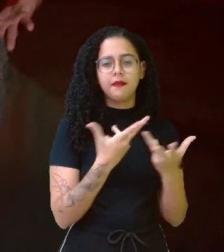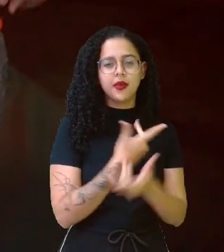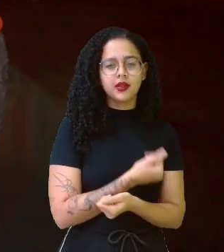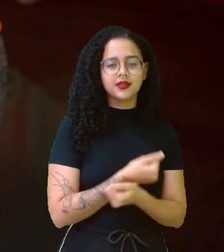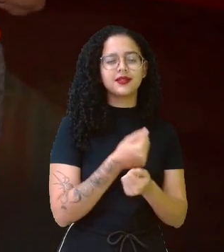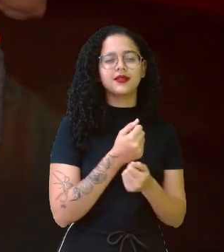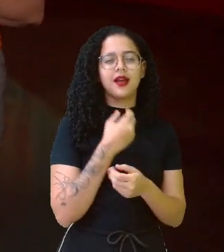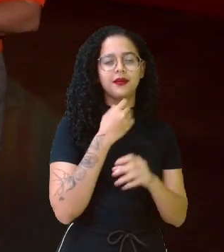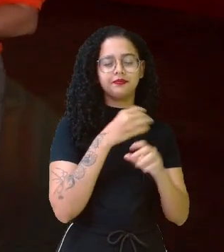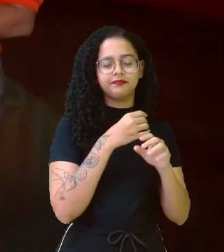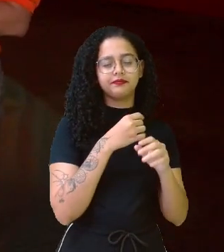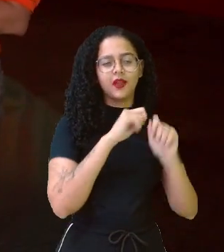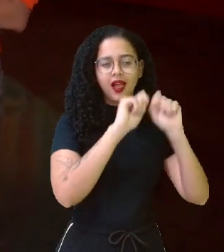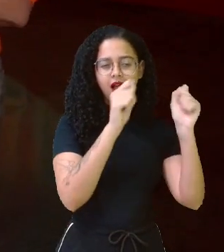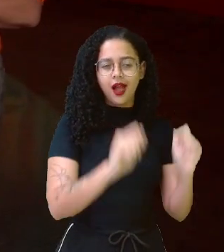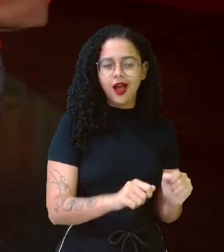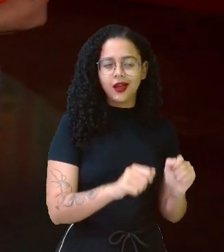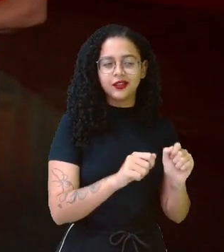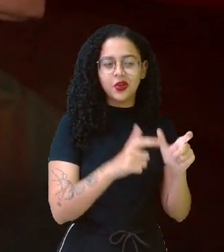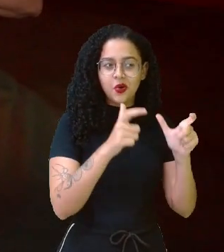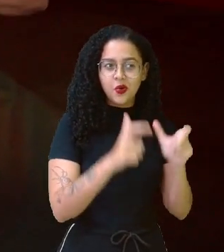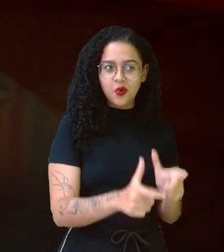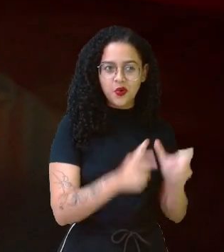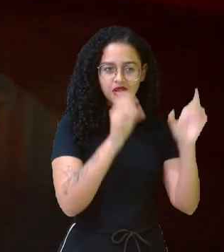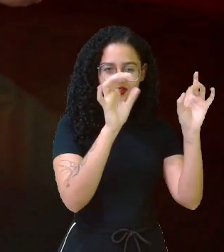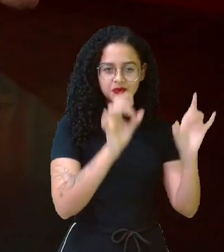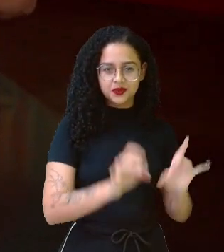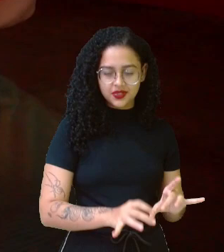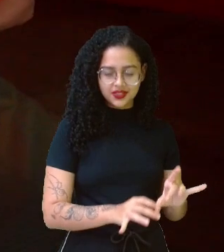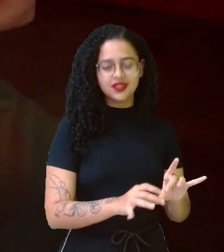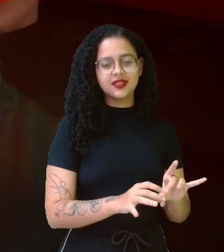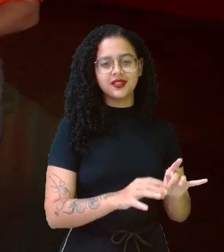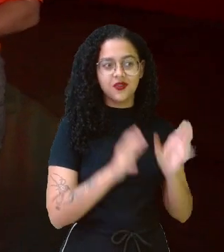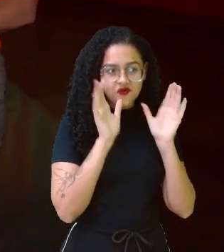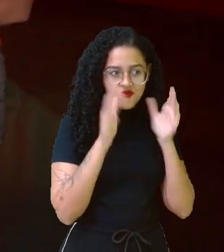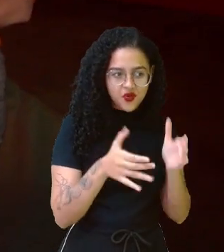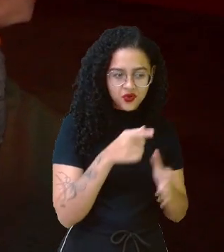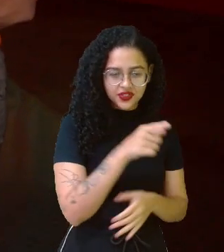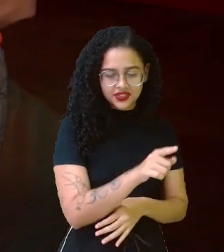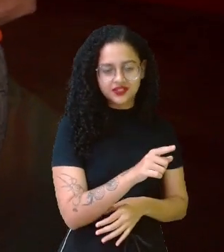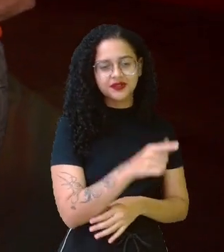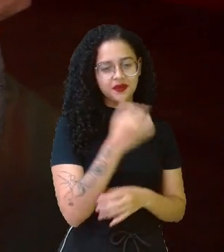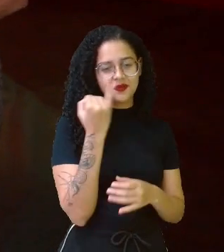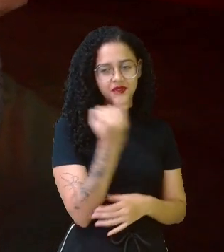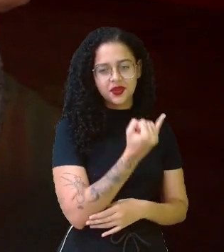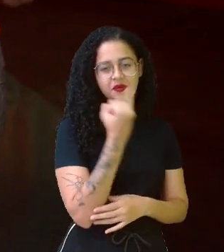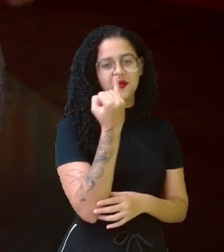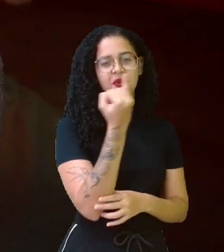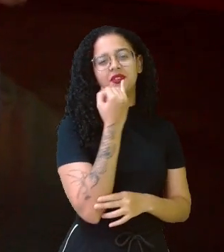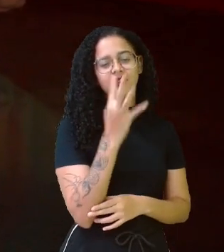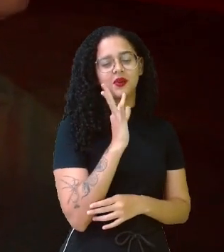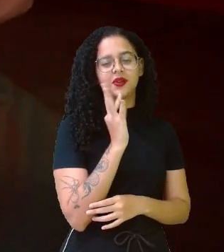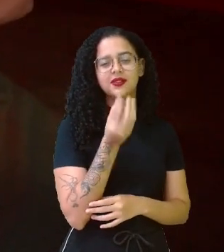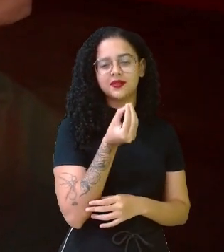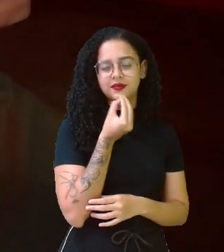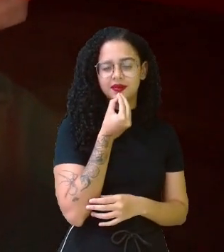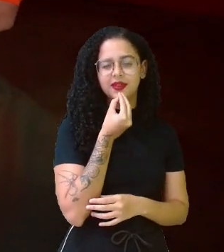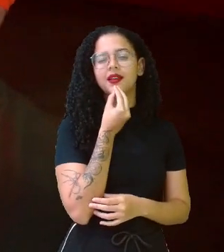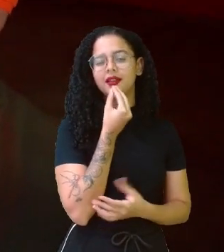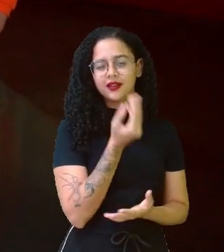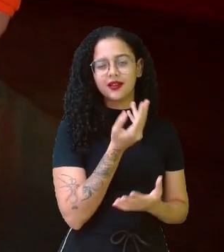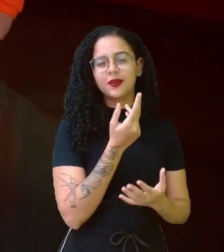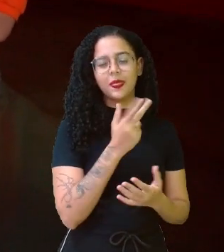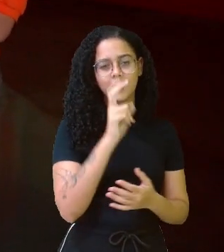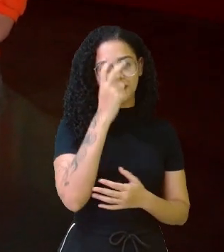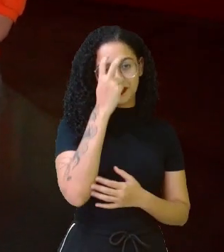a arte num local especial, né, para isso. Perfeito. É muito importante o conhecimento dos nossos aparelhos